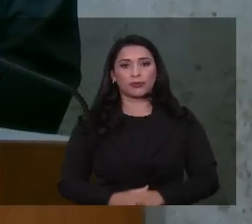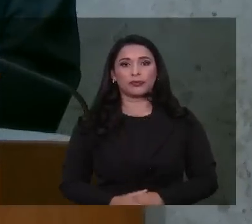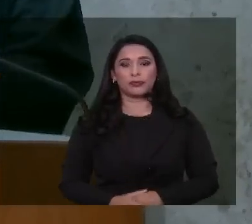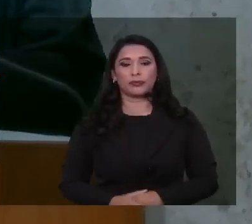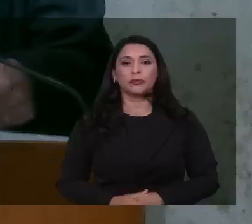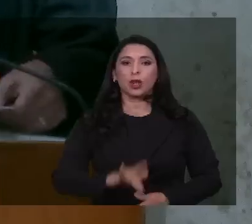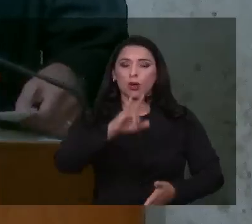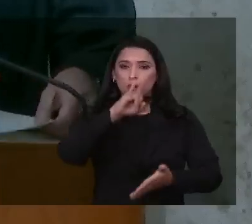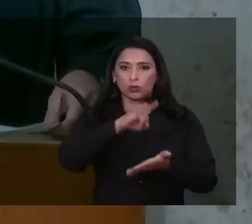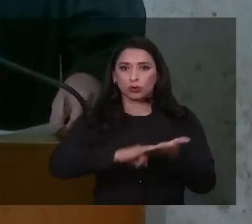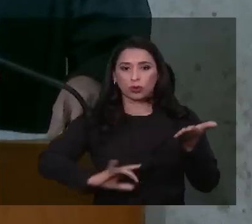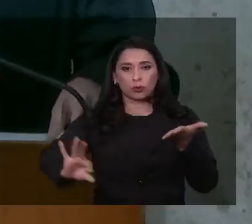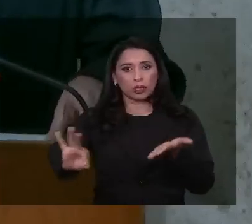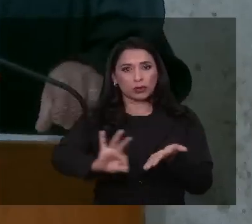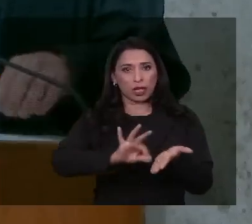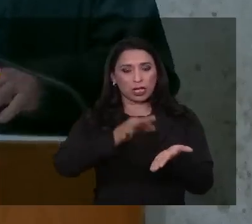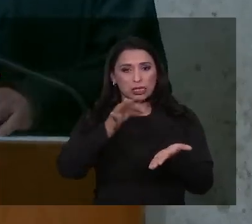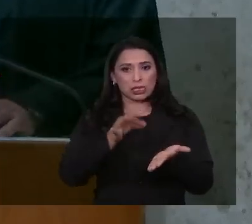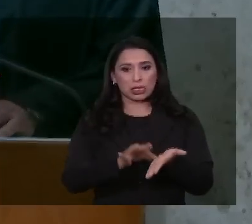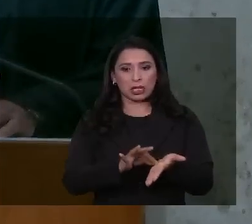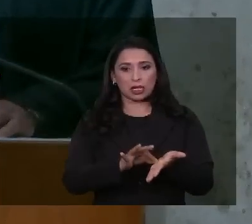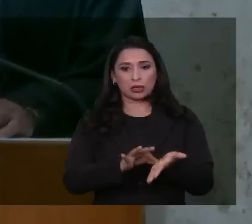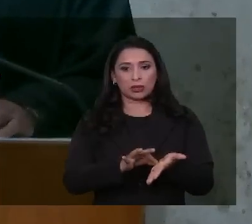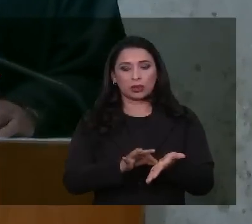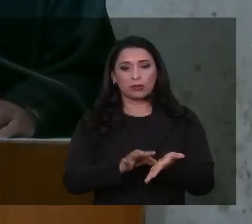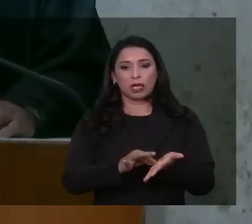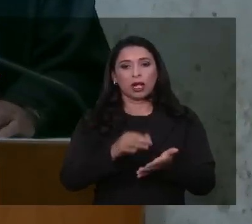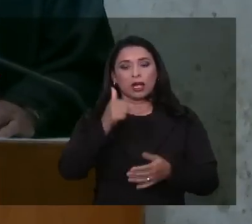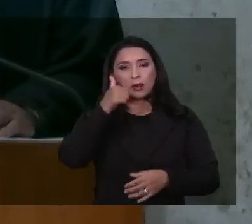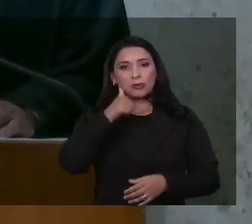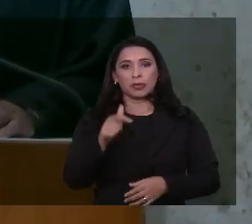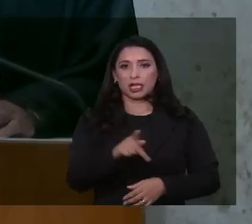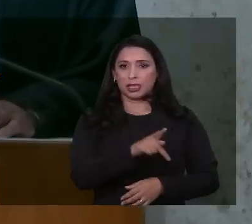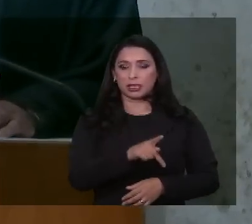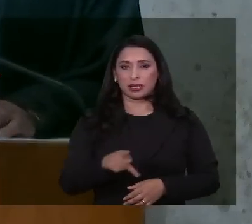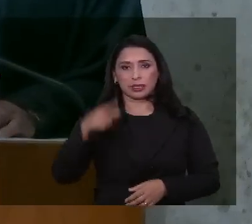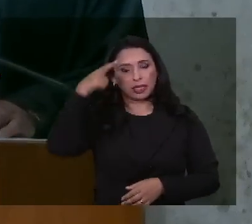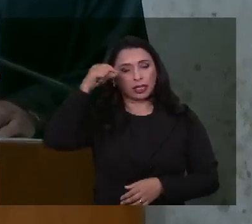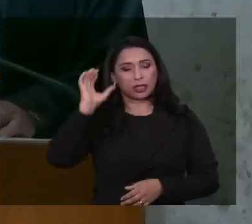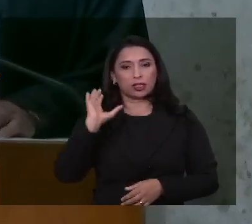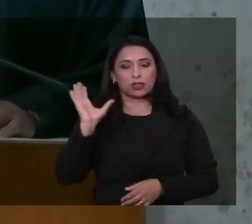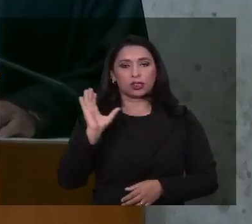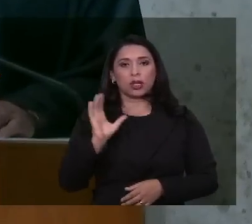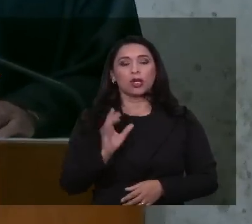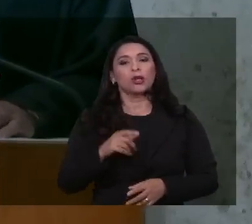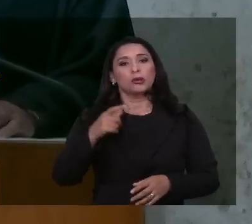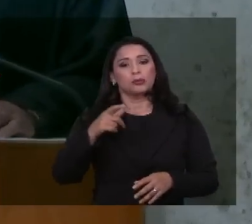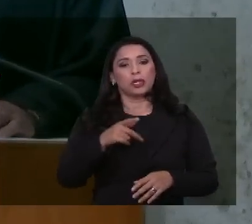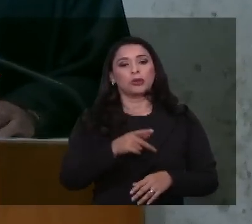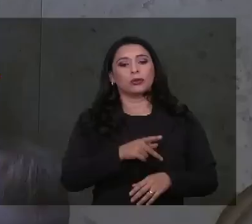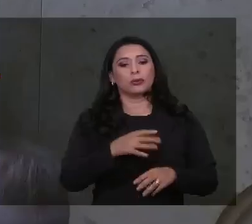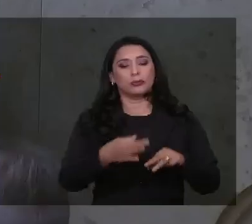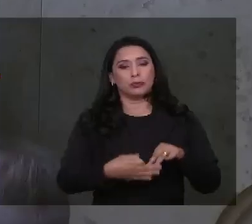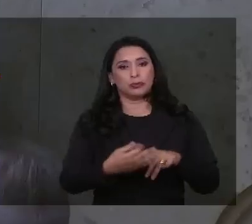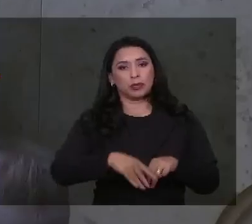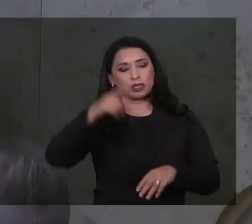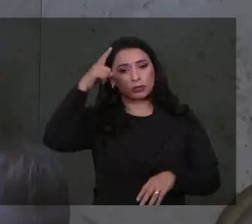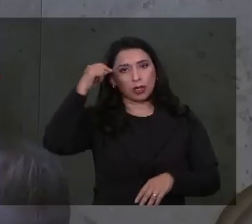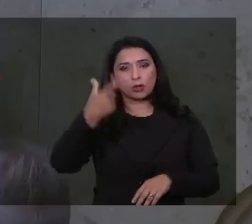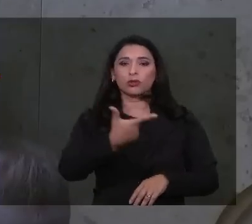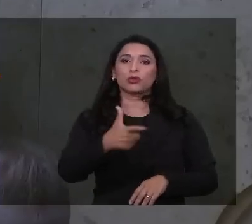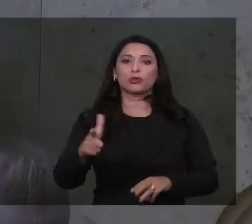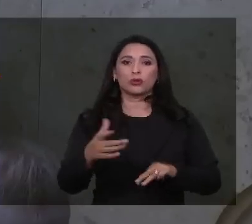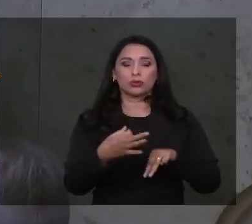este termo, que vai assinado pela senhora presidente, pelo empossado, pelos demais ministros do Supremo Tribunal